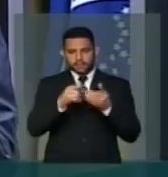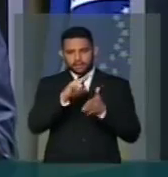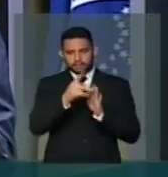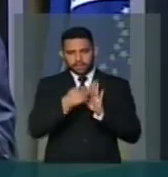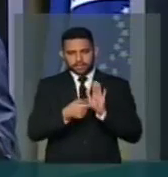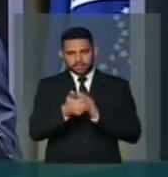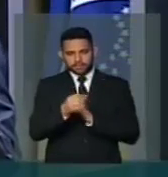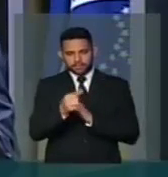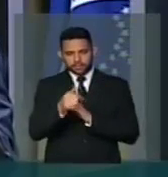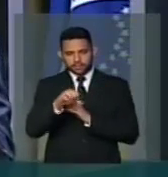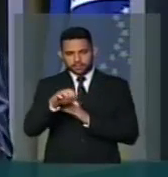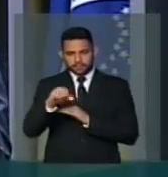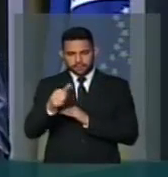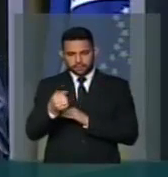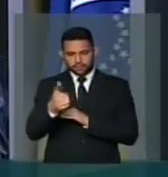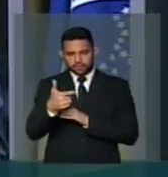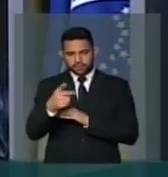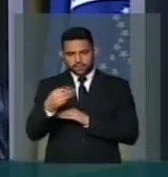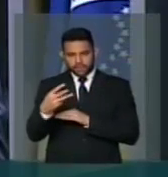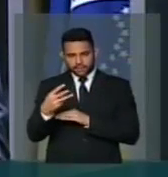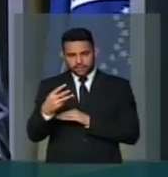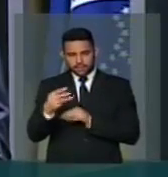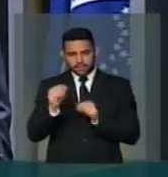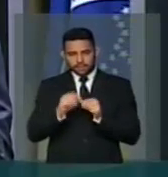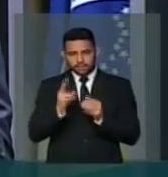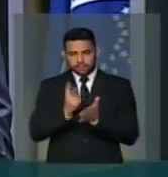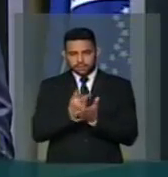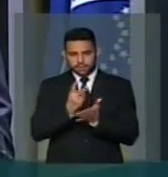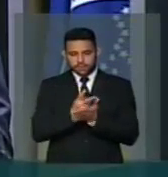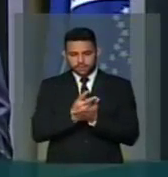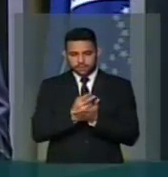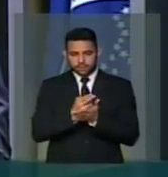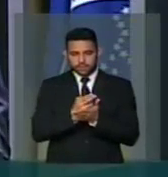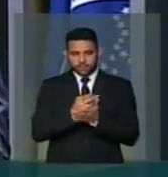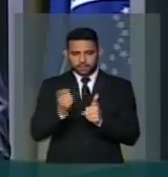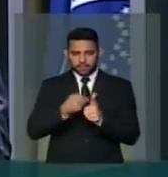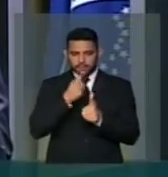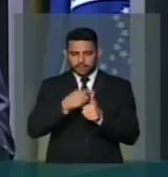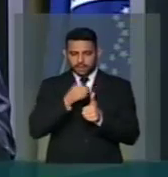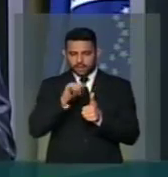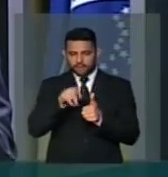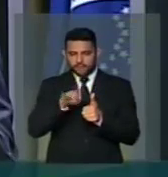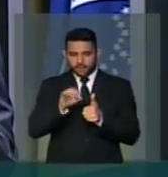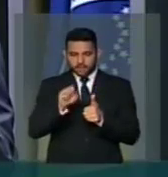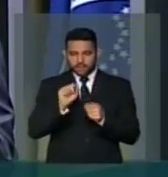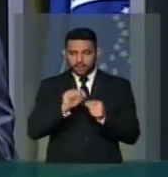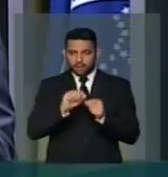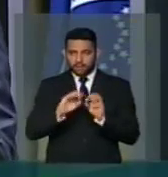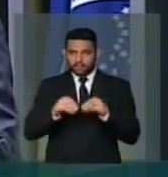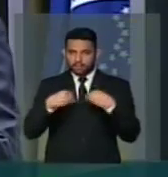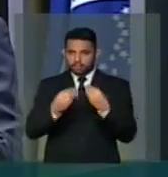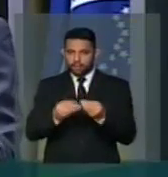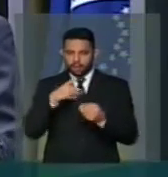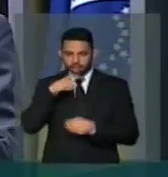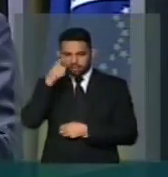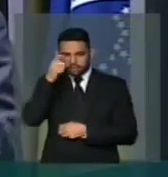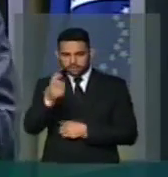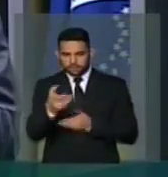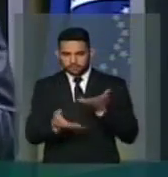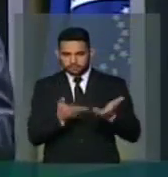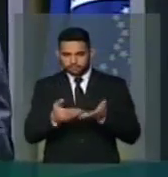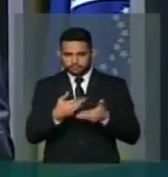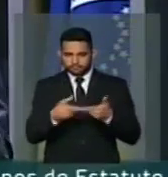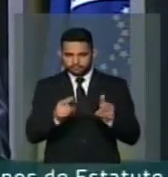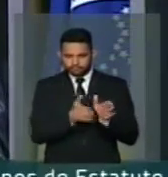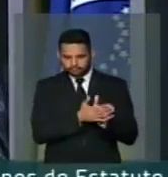número 6.998/2013, que consiste no marco legal da primeira infância, com o objetivo de dar a devida atenção a